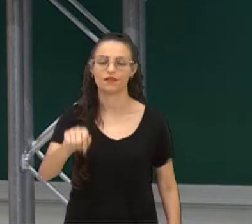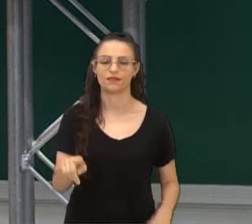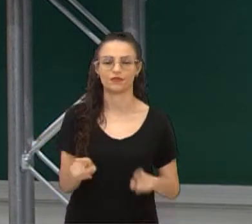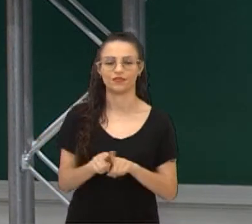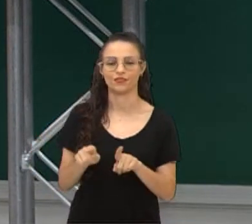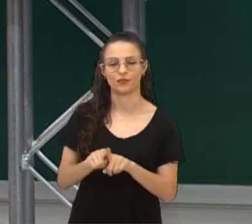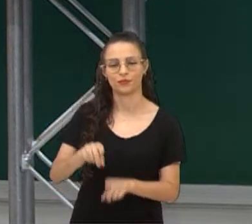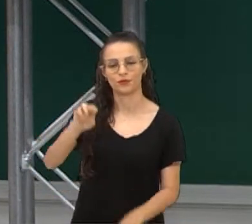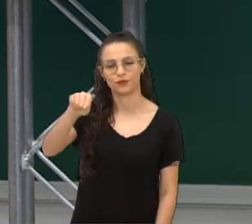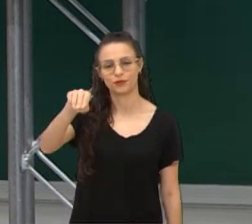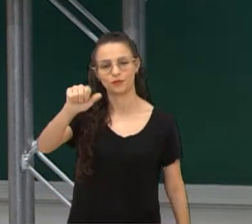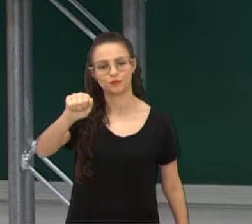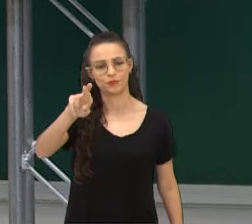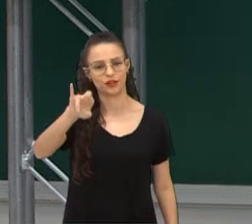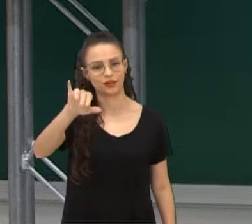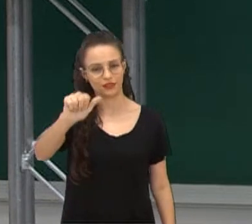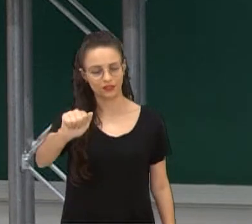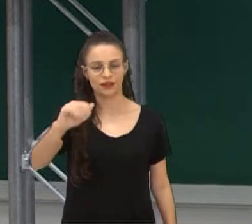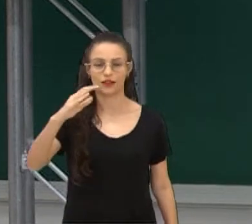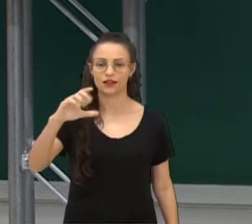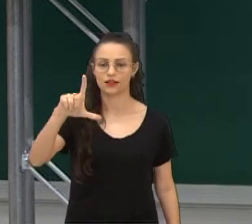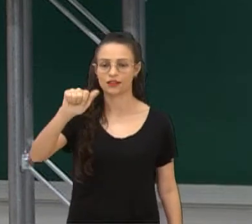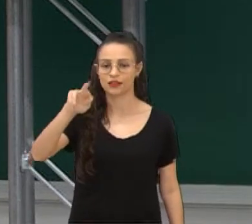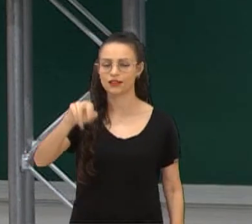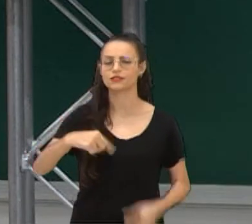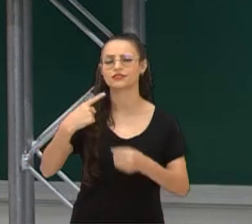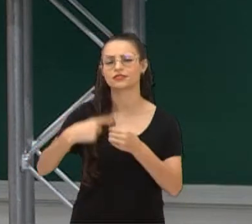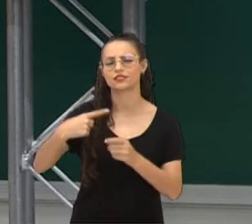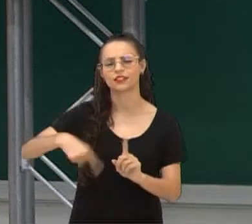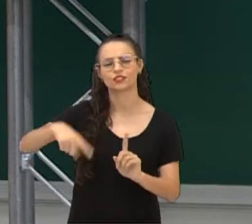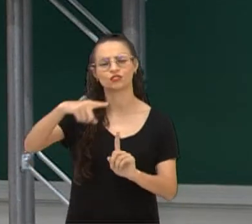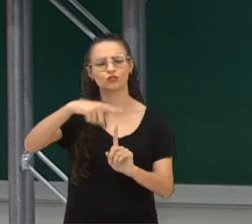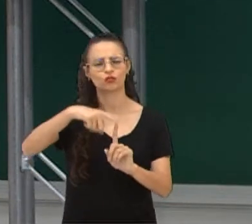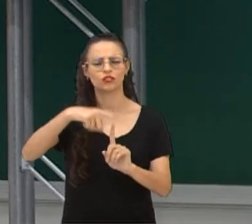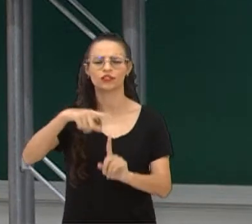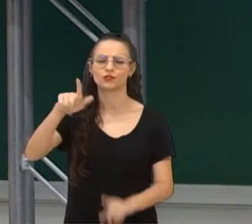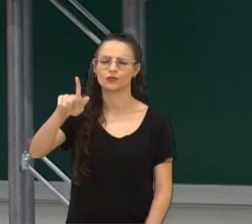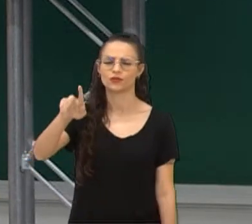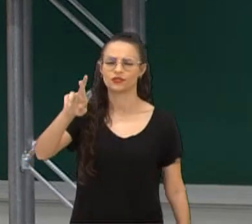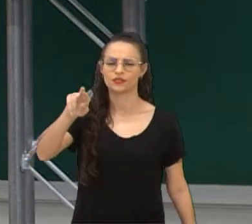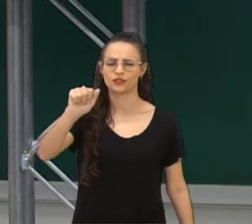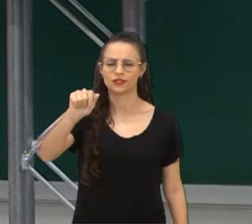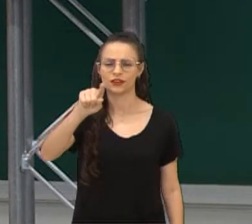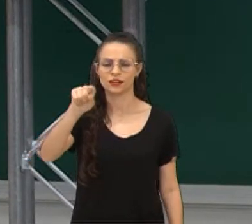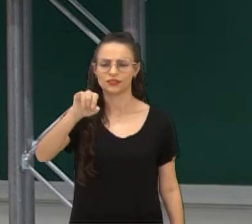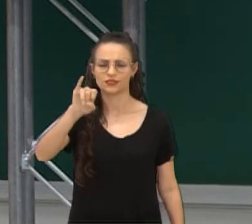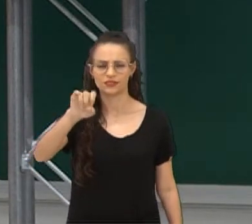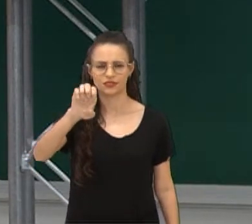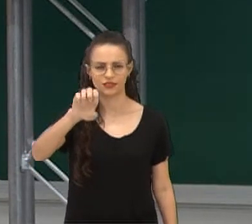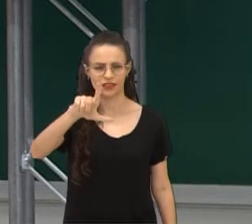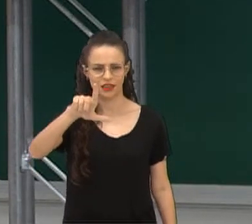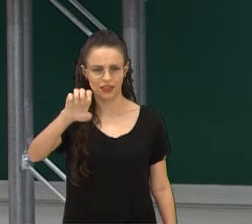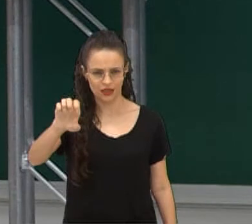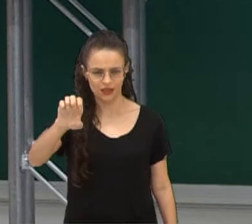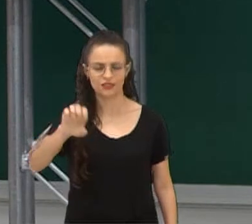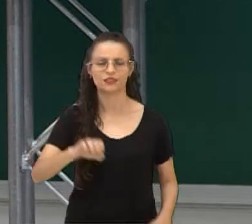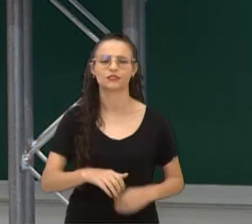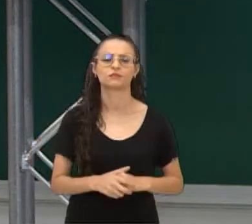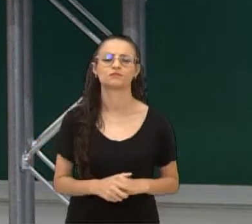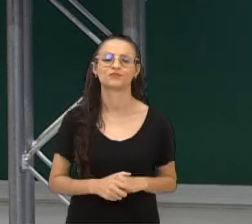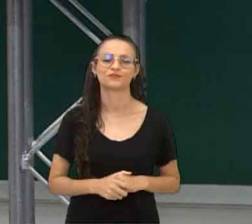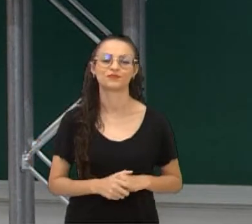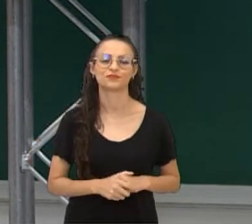Clara pessoal de Toledo gente Graziele Colégio Estadual Carlos Argemiro Carmo